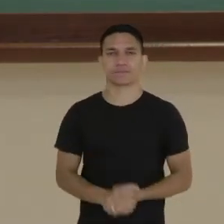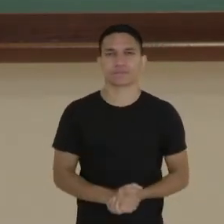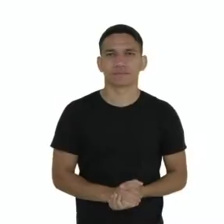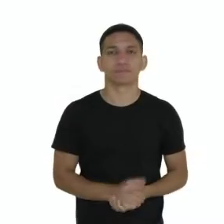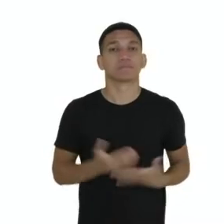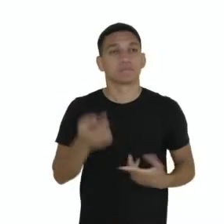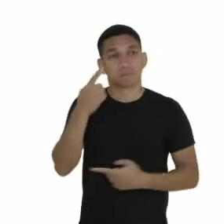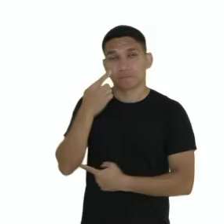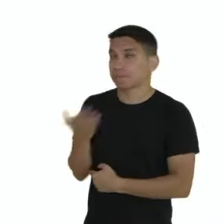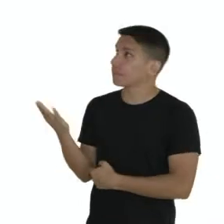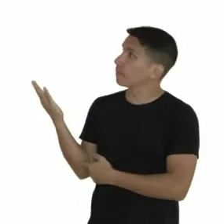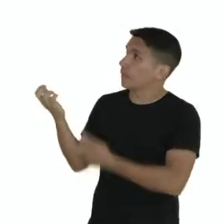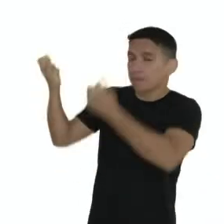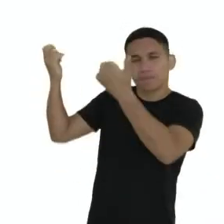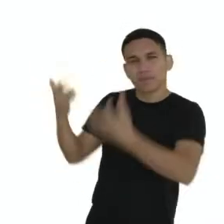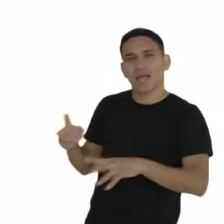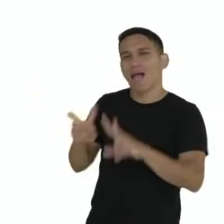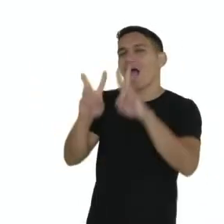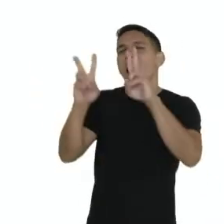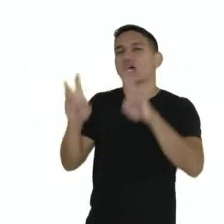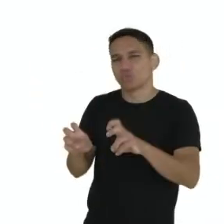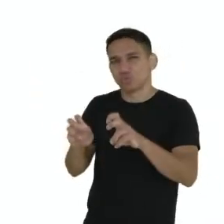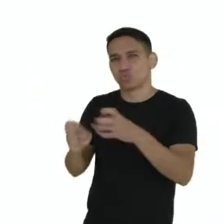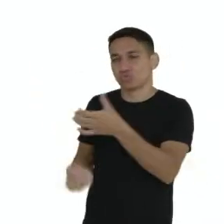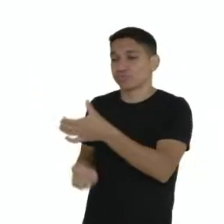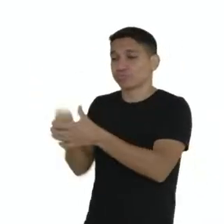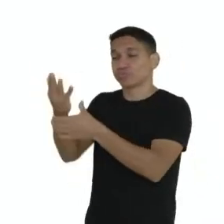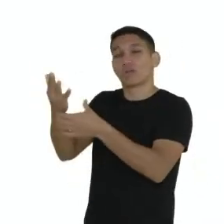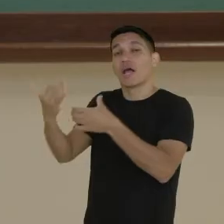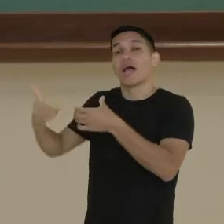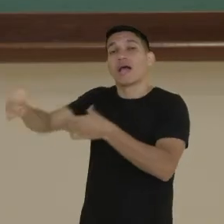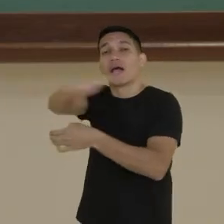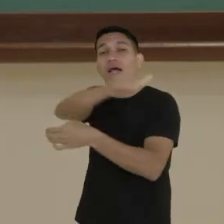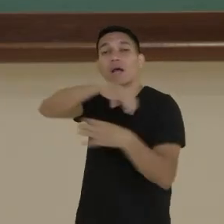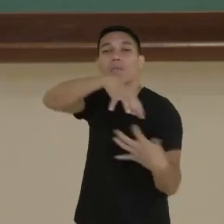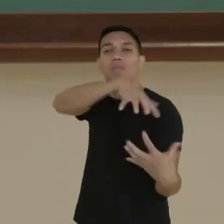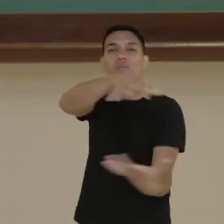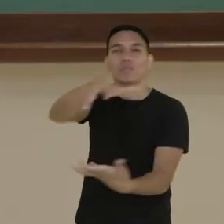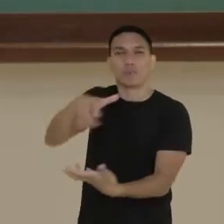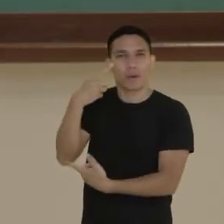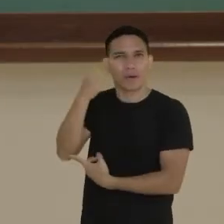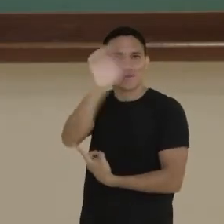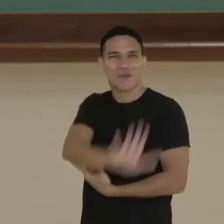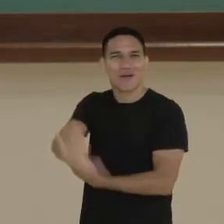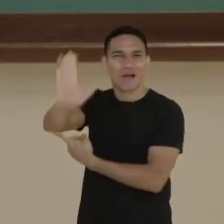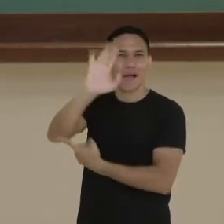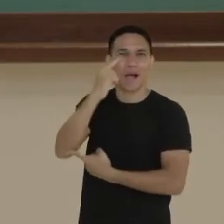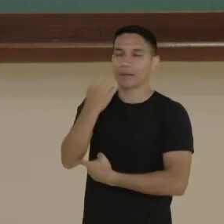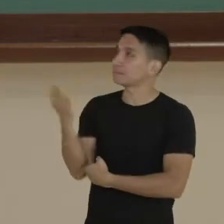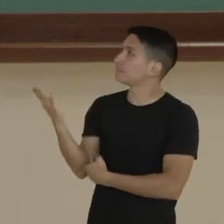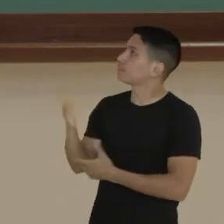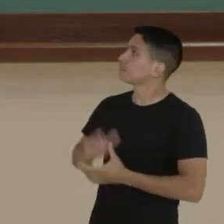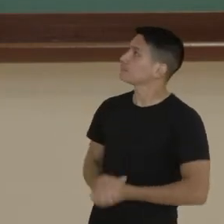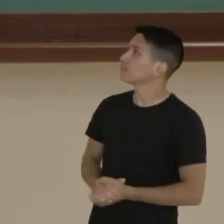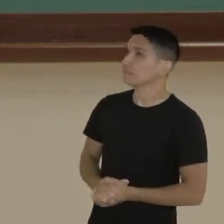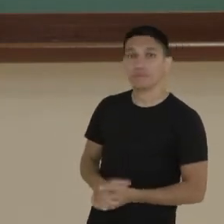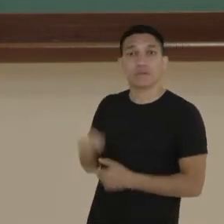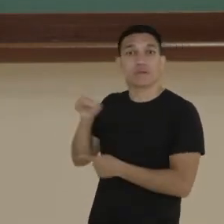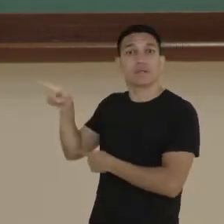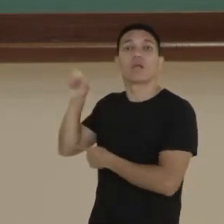Bem, vamos falar sobre a matriz energética mundial. Essa imagem que vocês estão vendo aí, ela